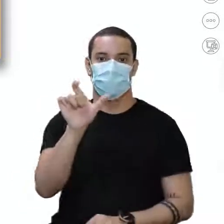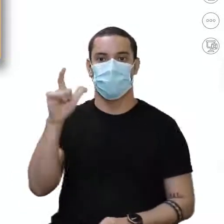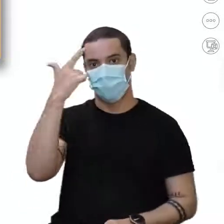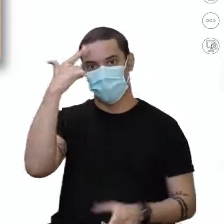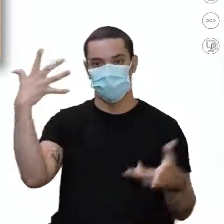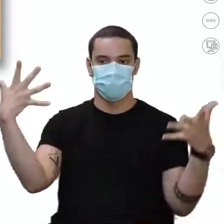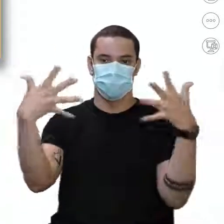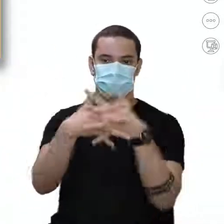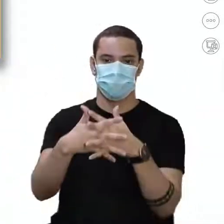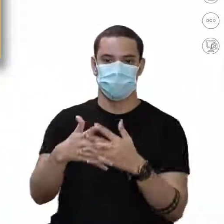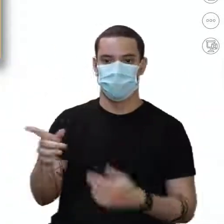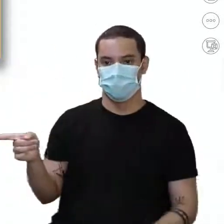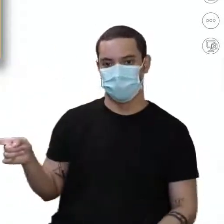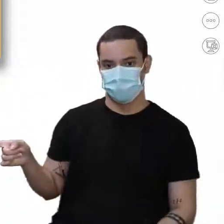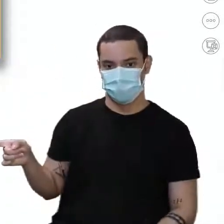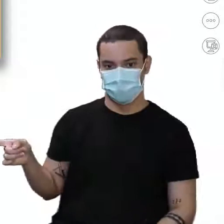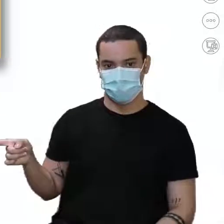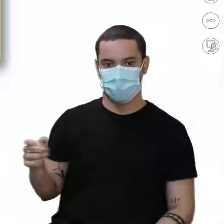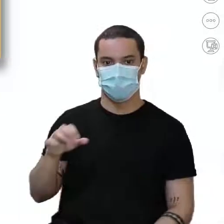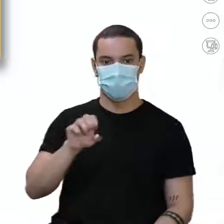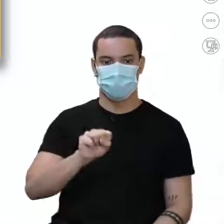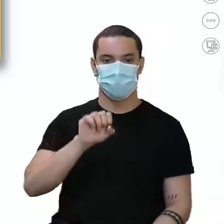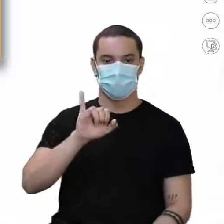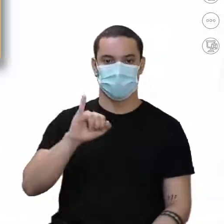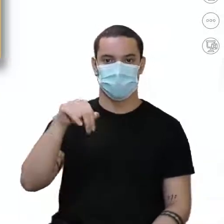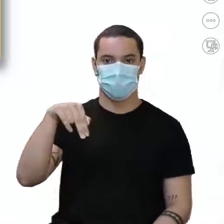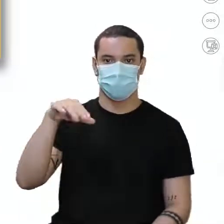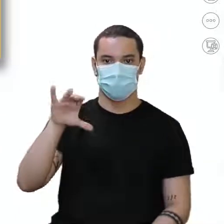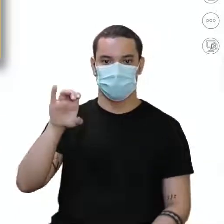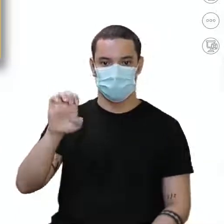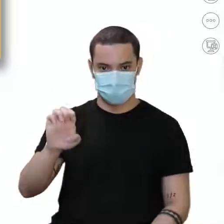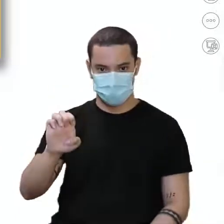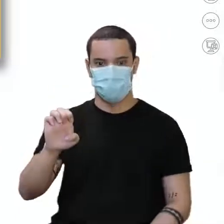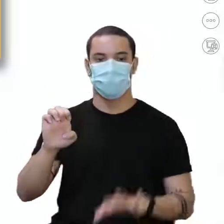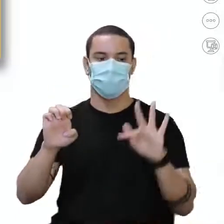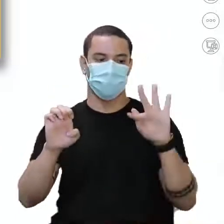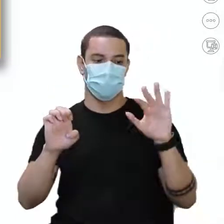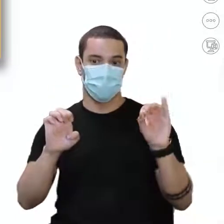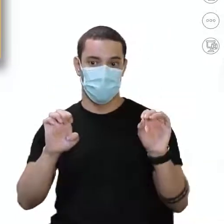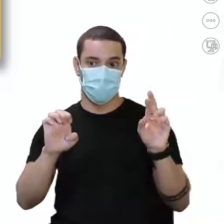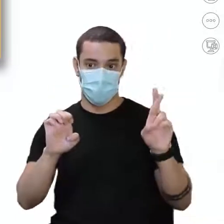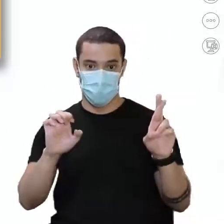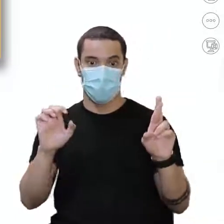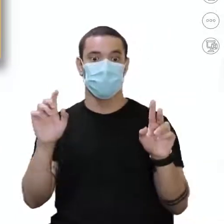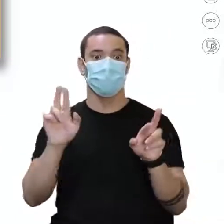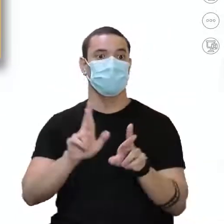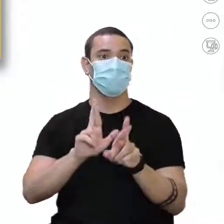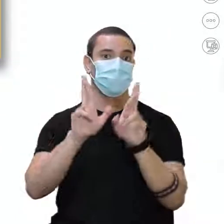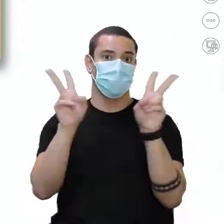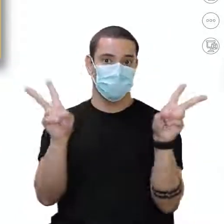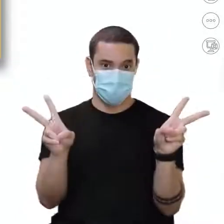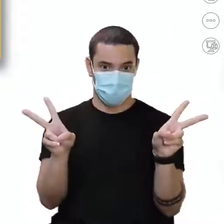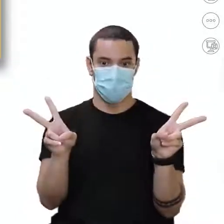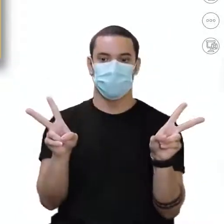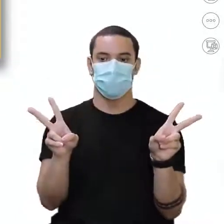palavras confusas, que são since versus for, que elas são extremamente diferentes, tanto